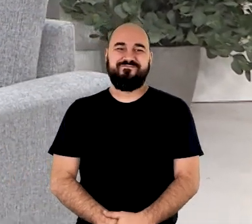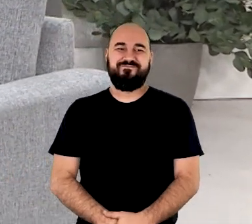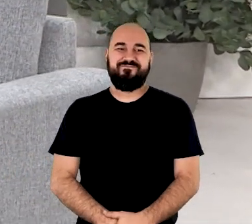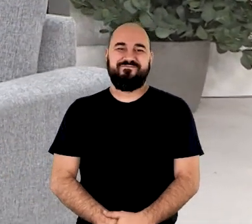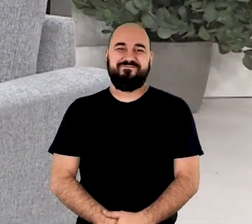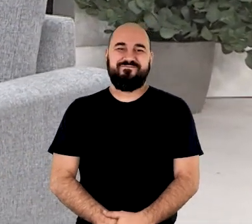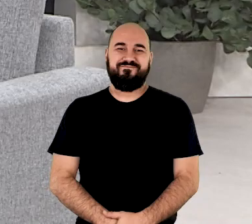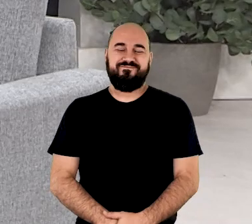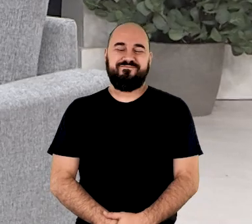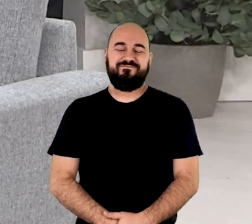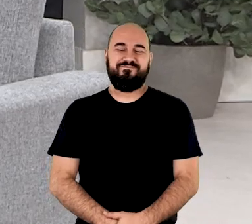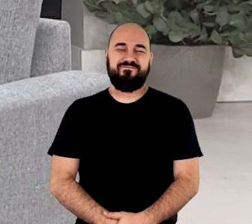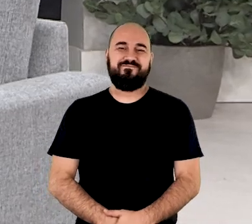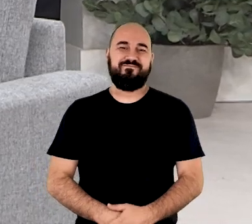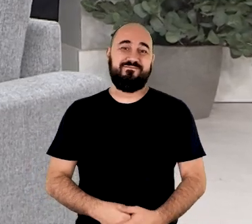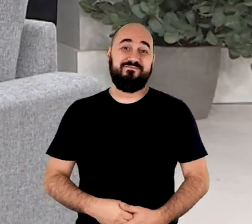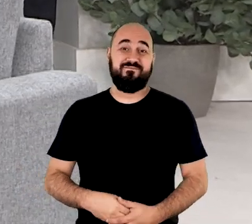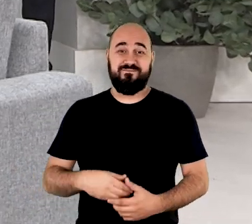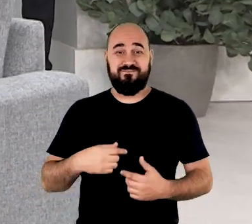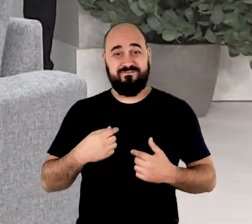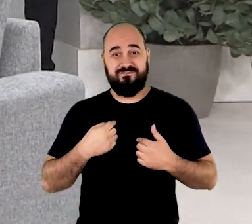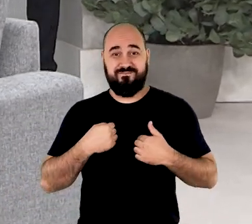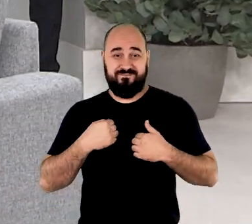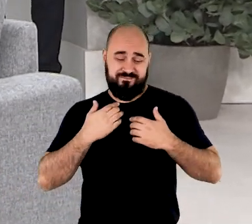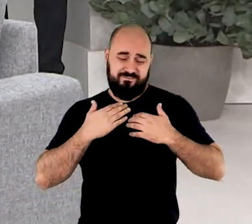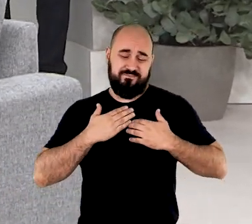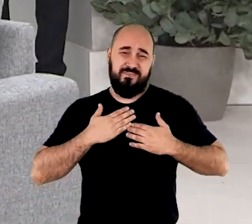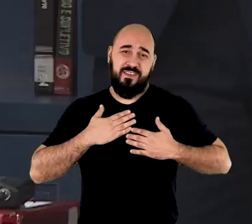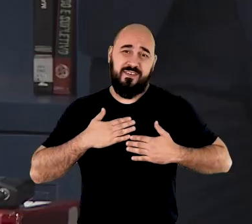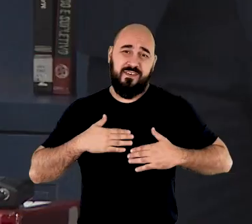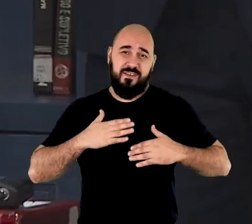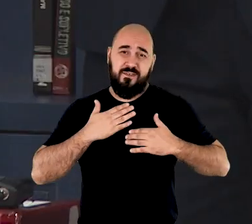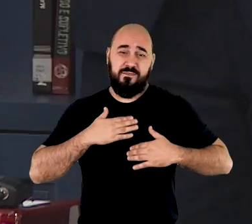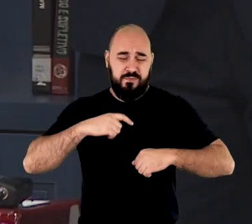Senhor. Na calma dessa